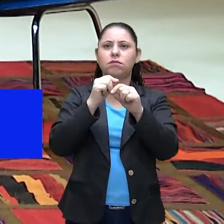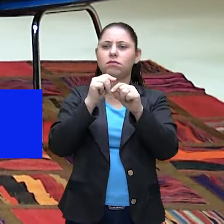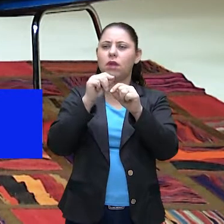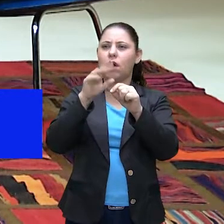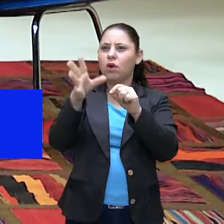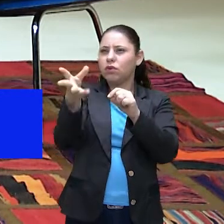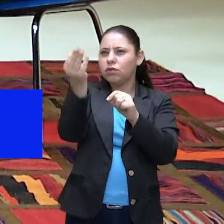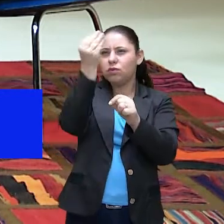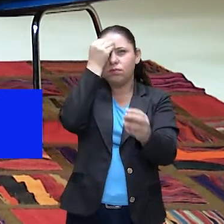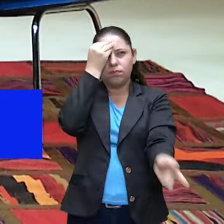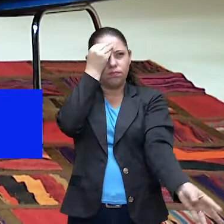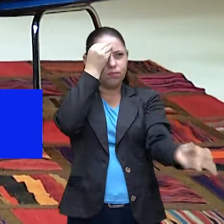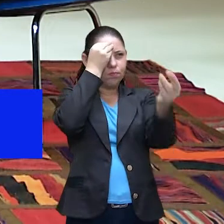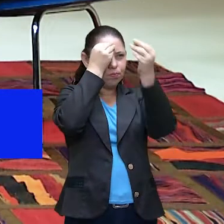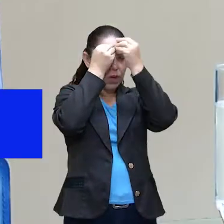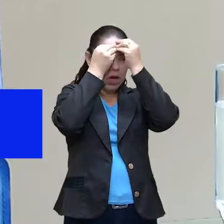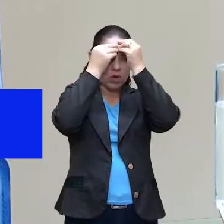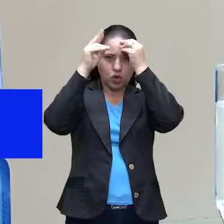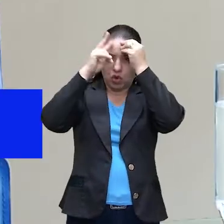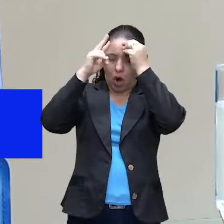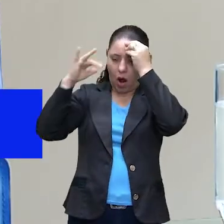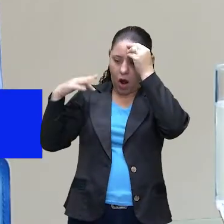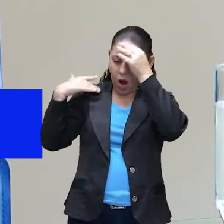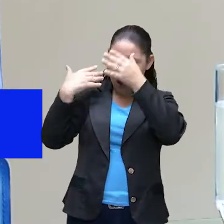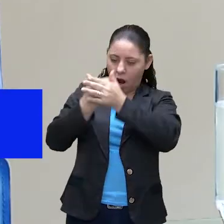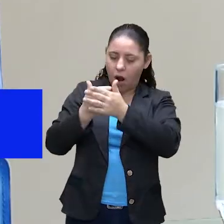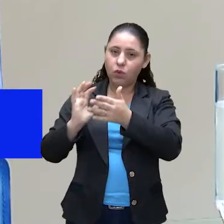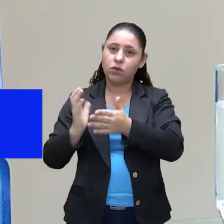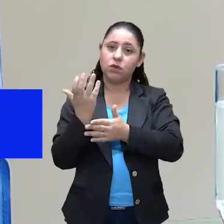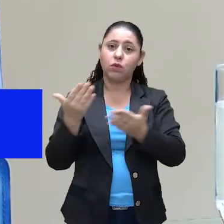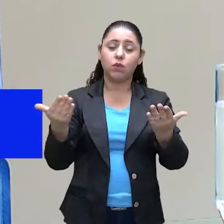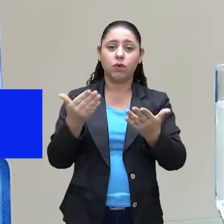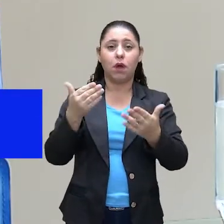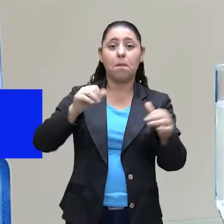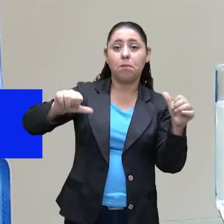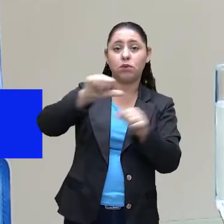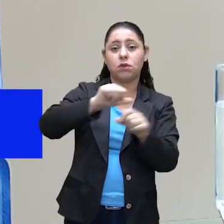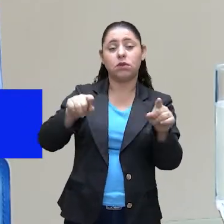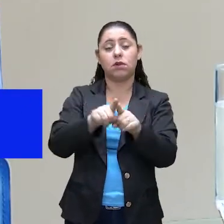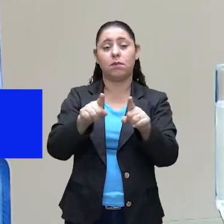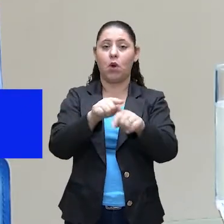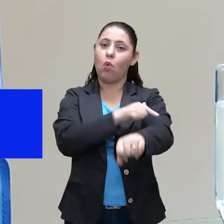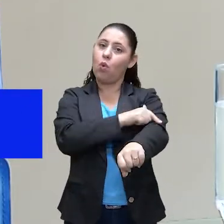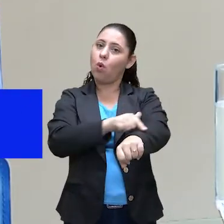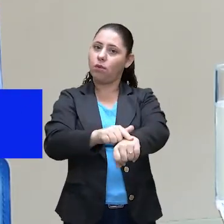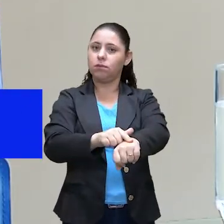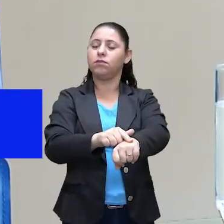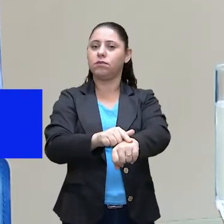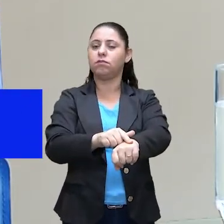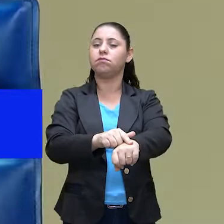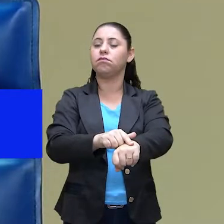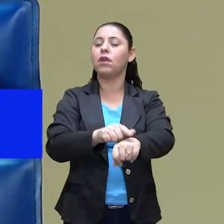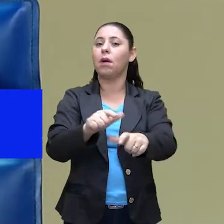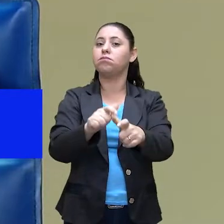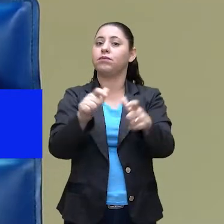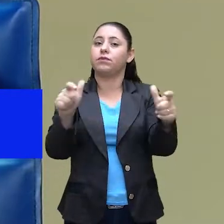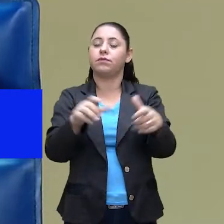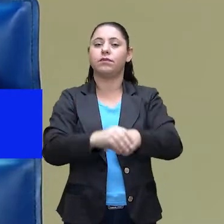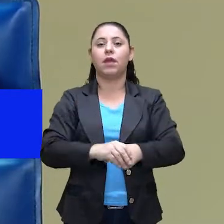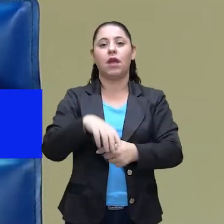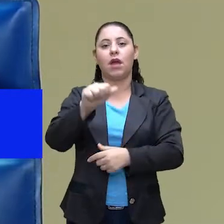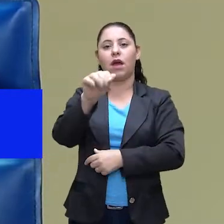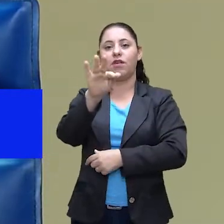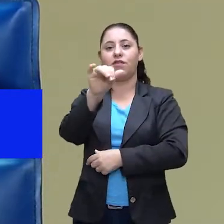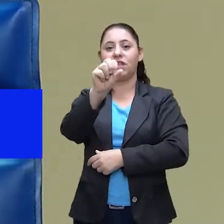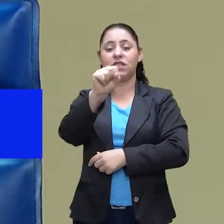memória de fatos recentes, alterações relacionadas ao comportamento, é um pouco mais amplo. A afasia é só